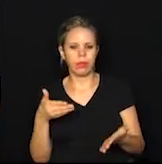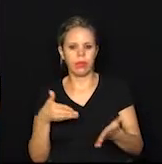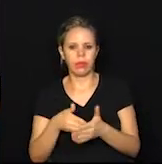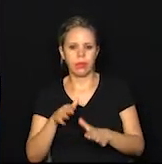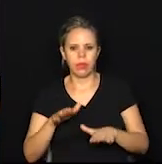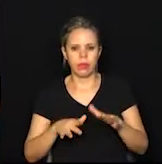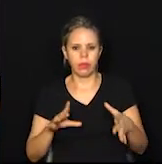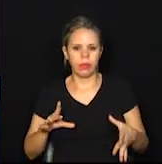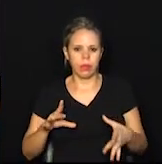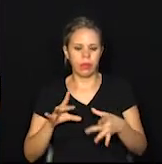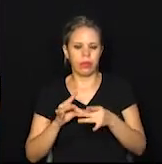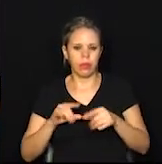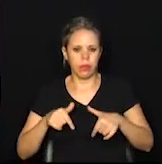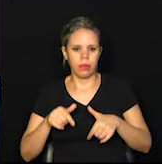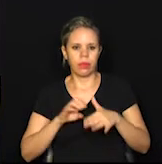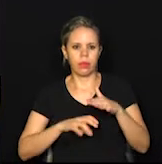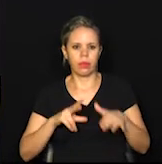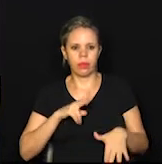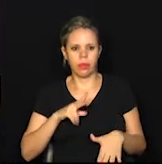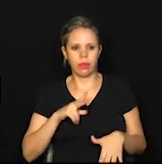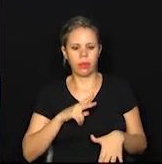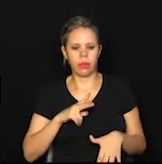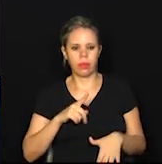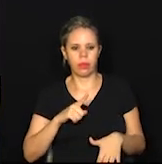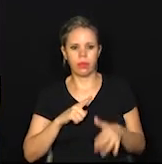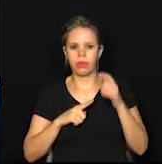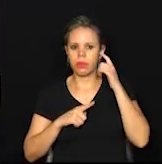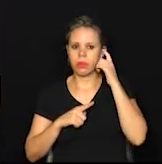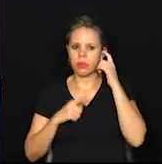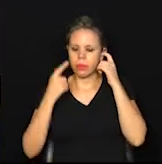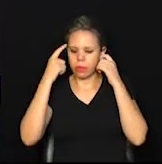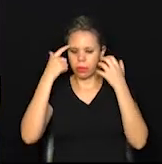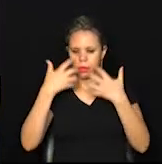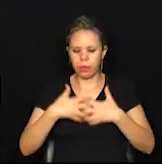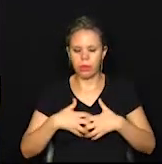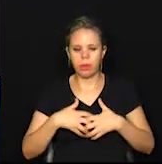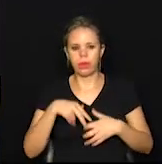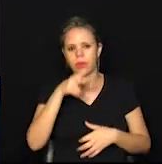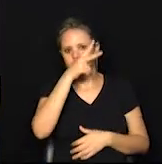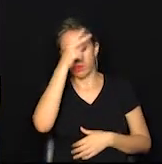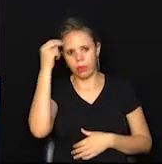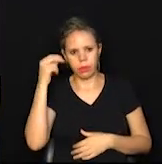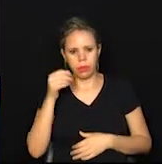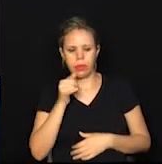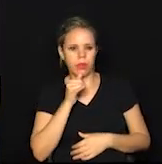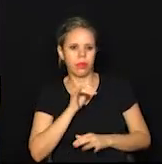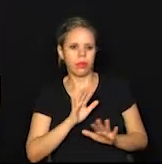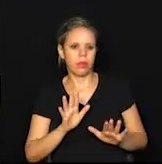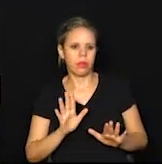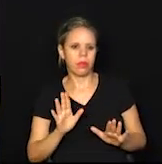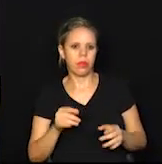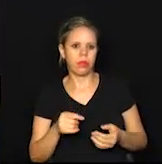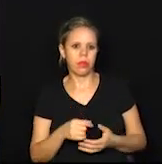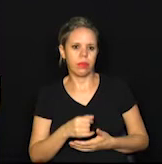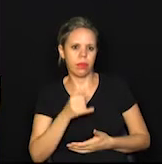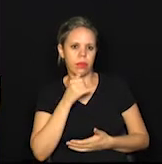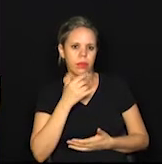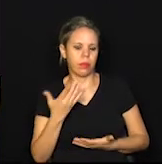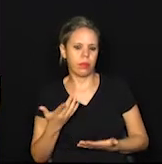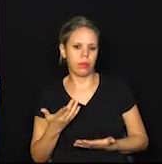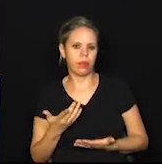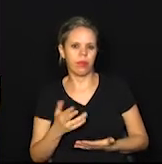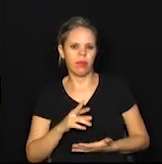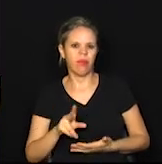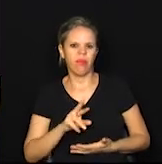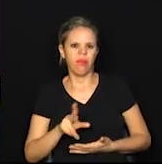fazer parceria de iniciativa privada. A gente tem que pensar que o poder público, ele não caminha, ele não é